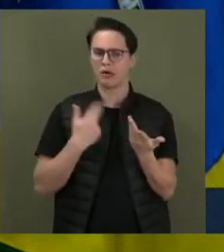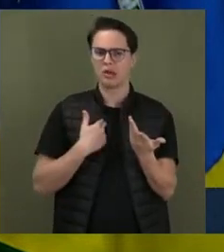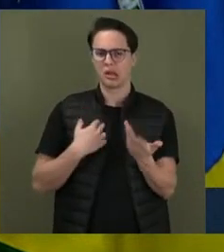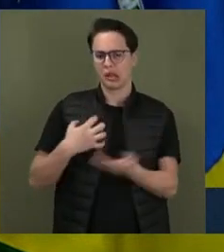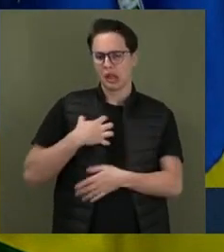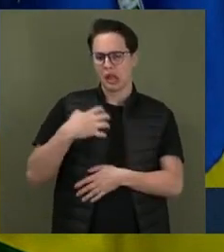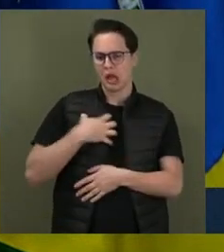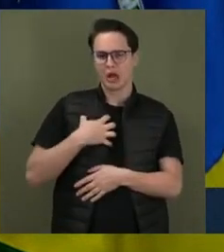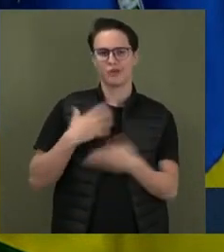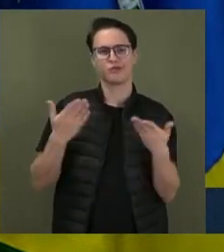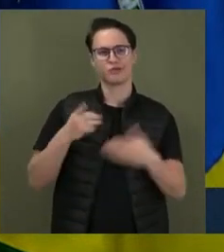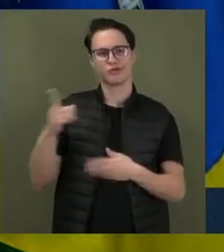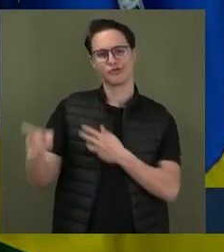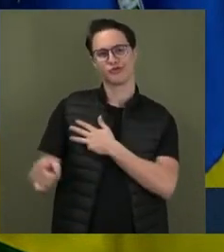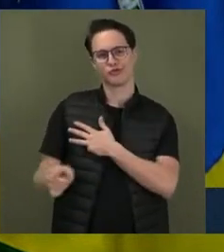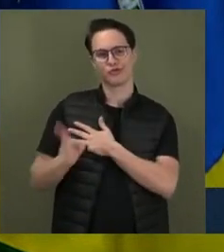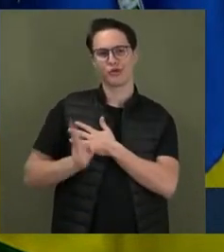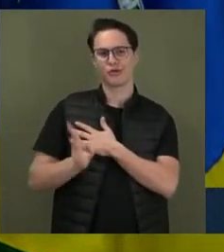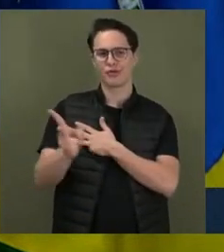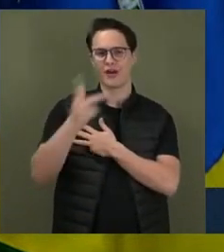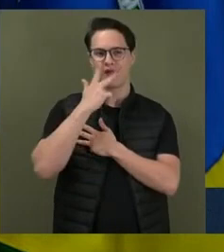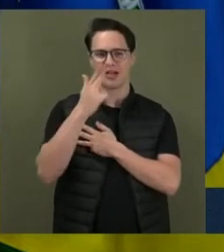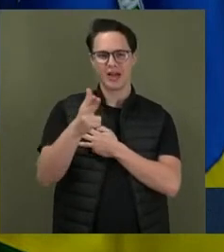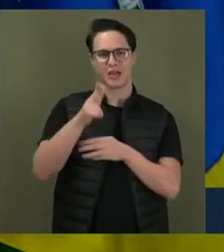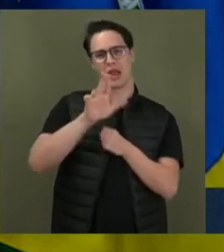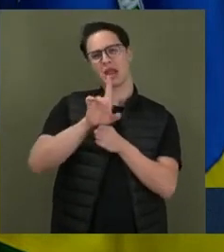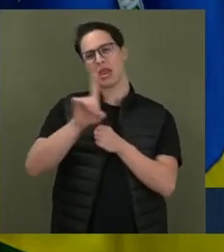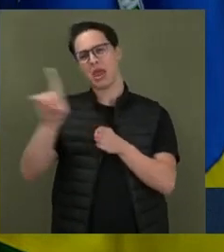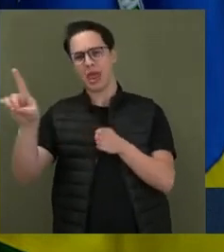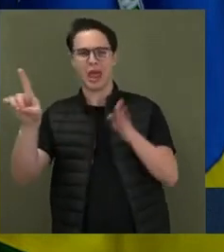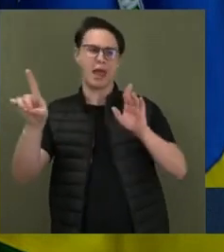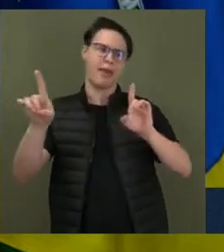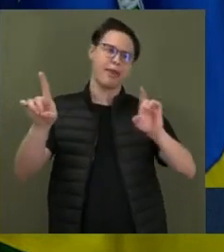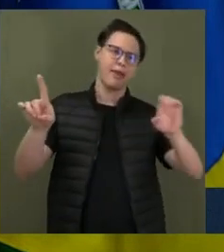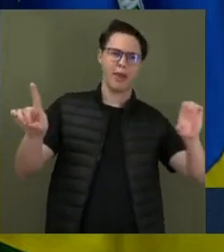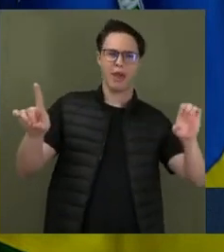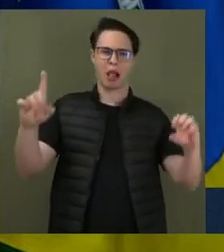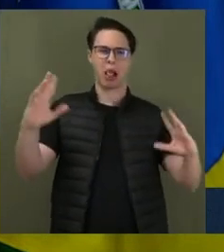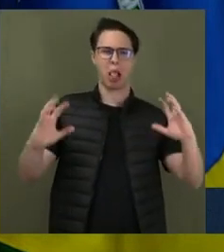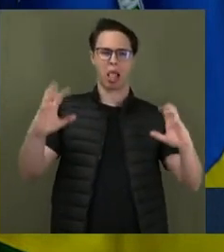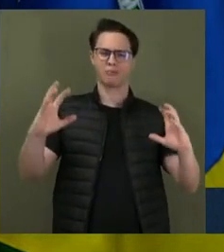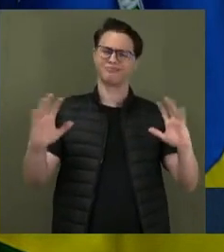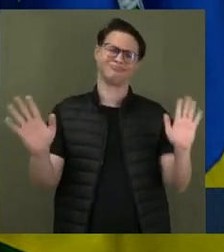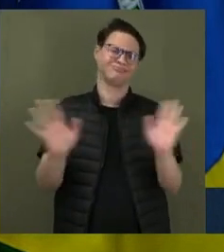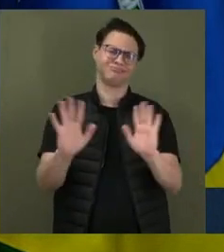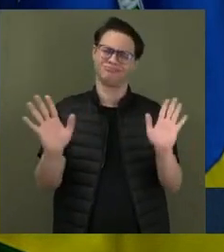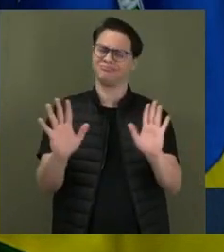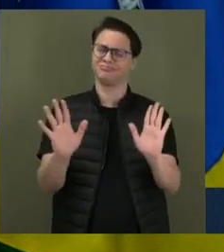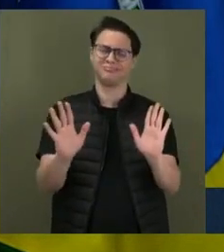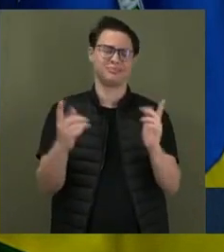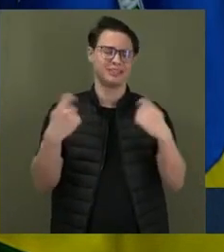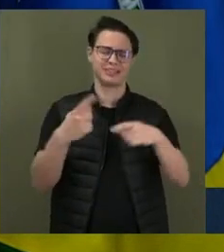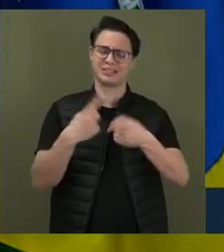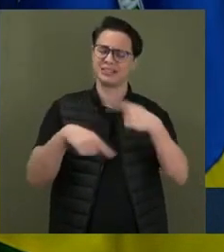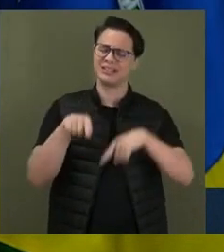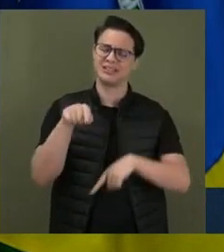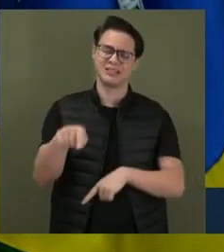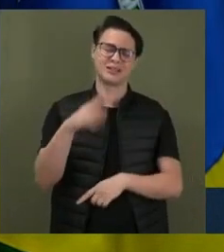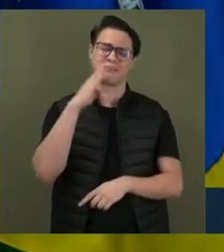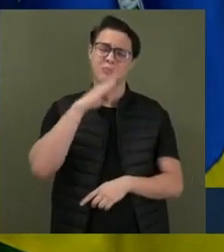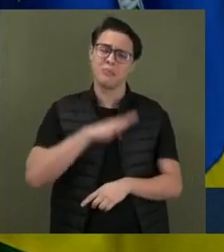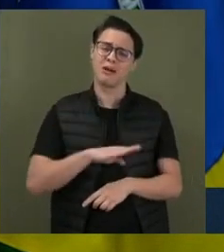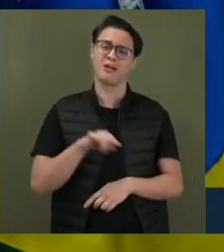pelo atual presidente da República e já passou da hora de superarmos esse mal que está destruindo nossa sociedade e as